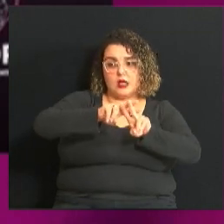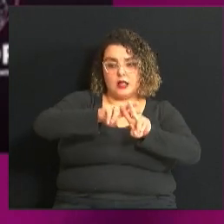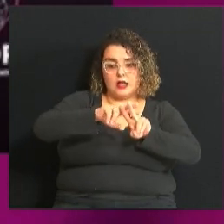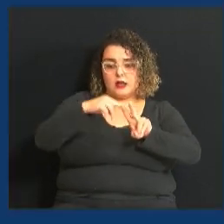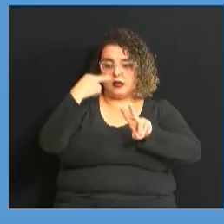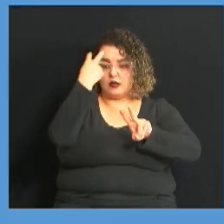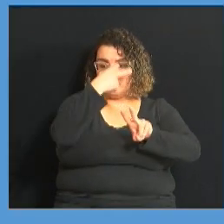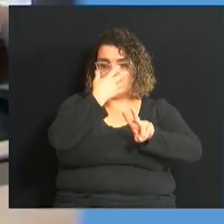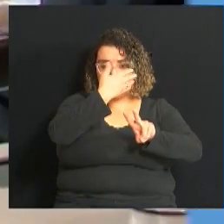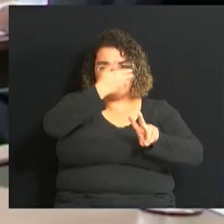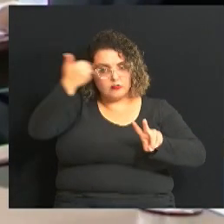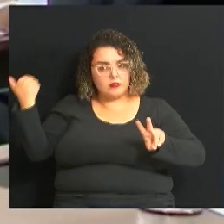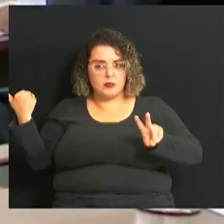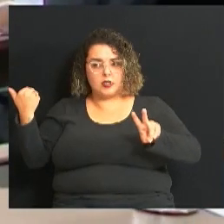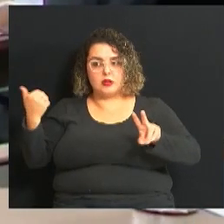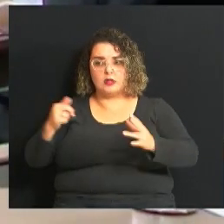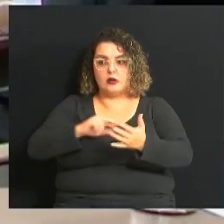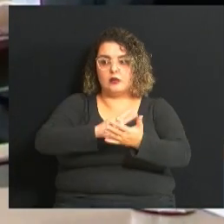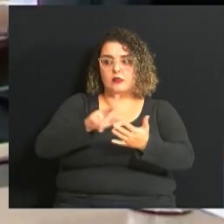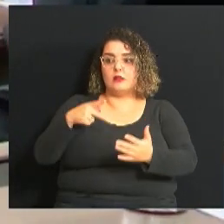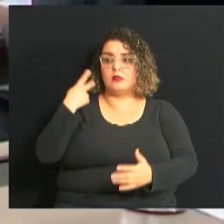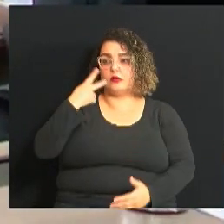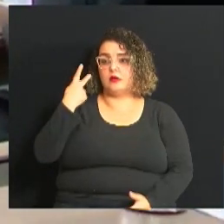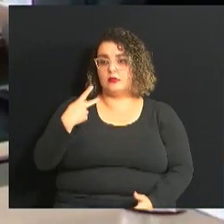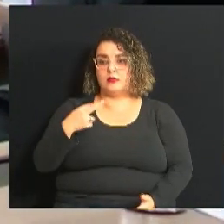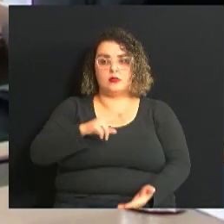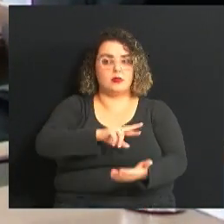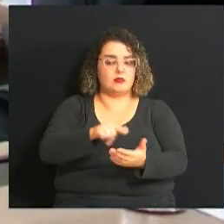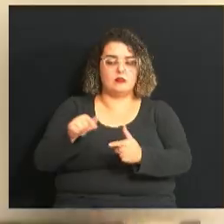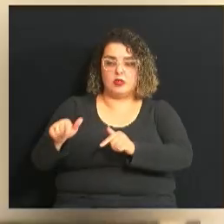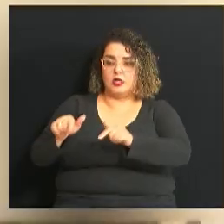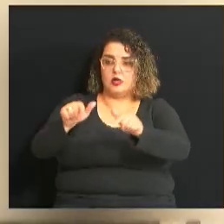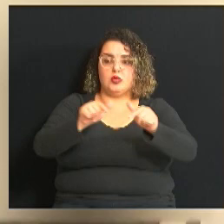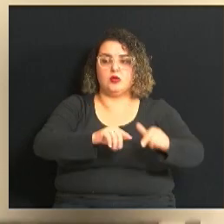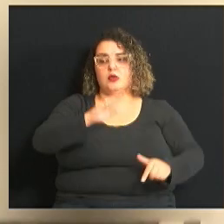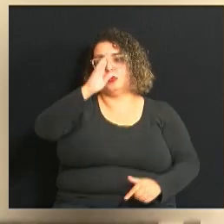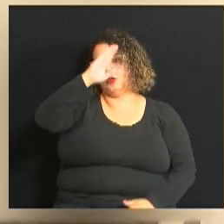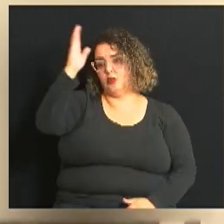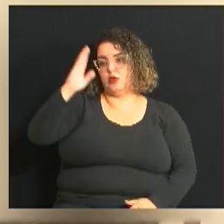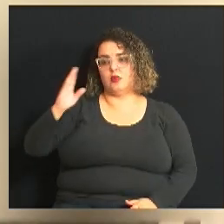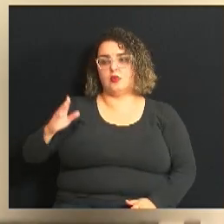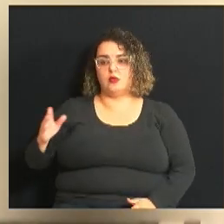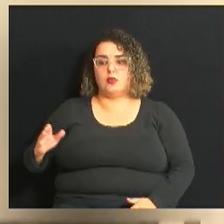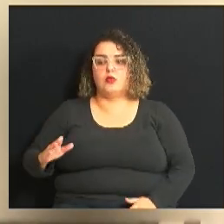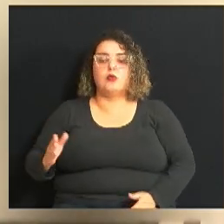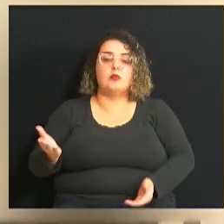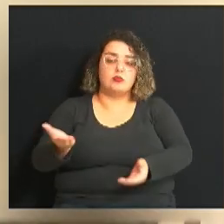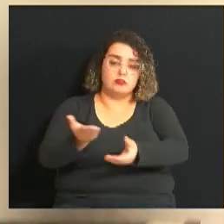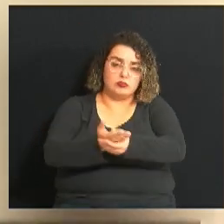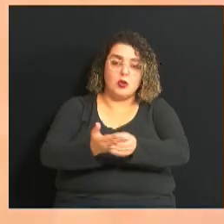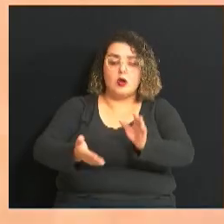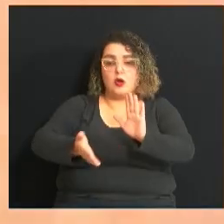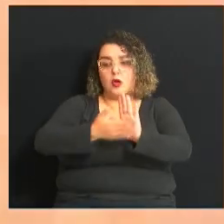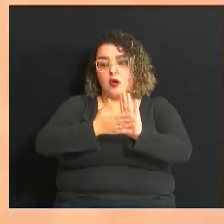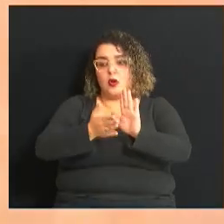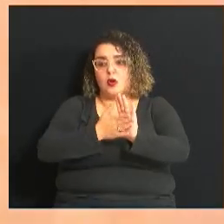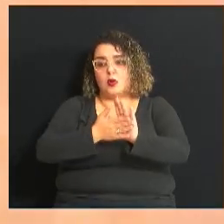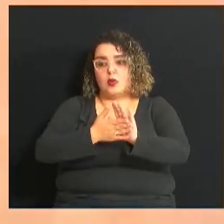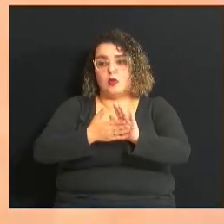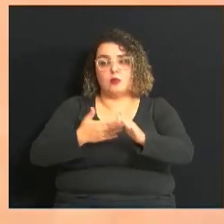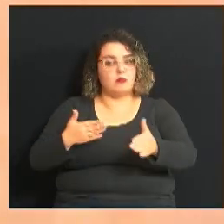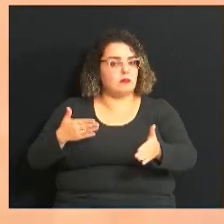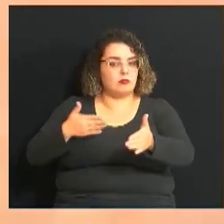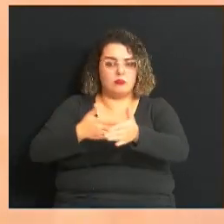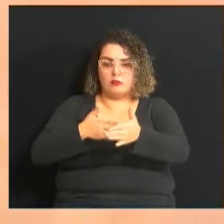minha cara em que vários parlamentares de diversos locais do Brasil protocolaram propostas para inibir o uso